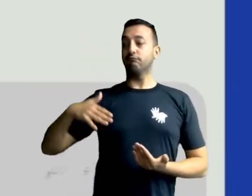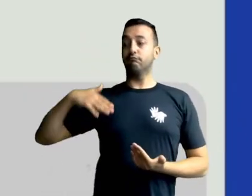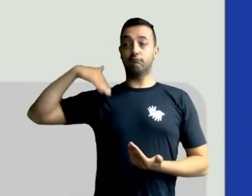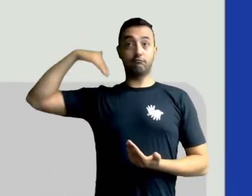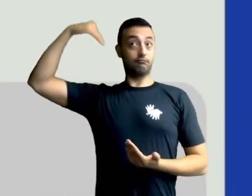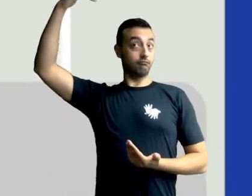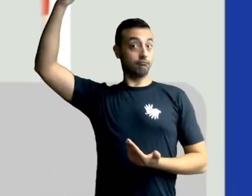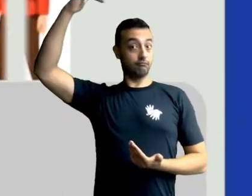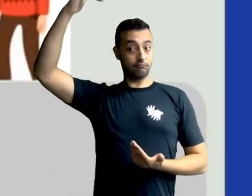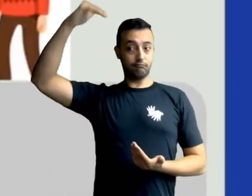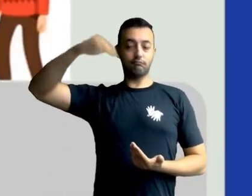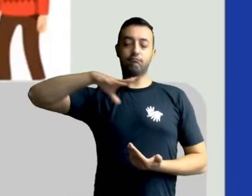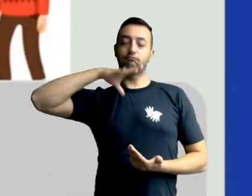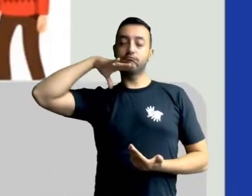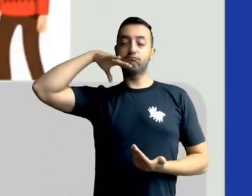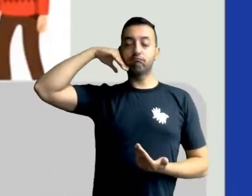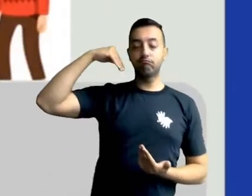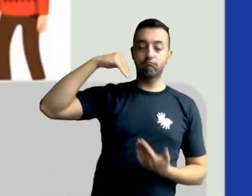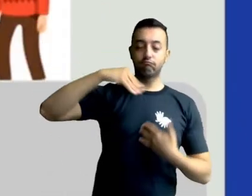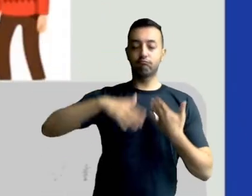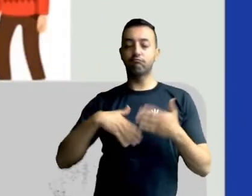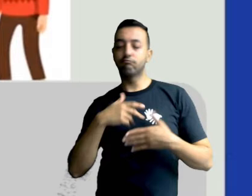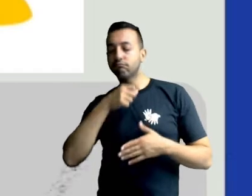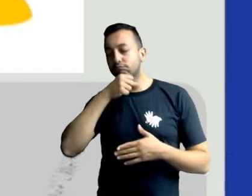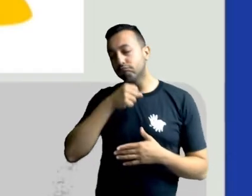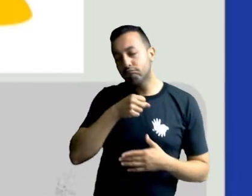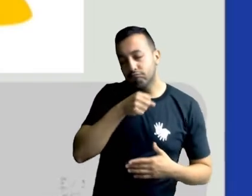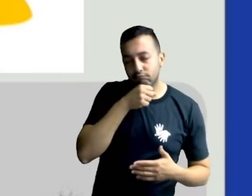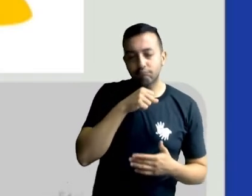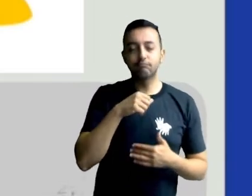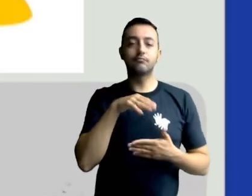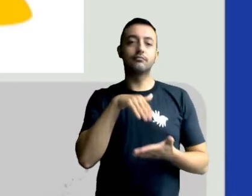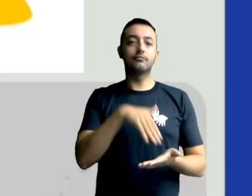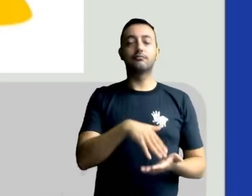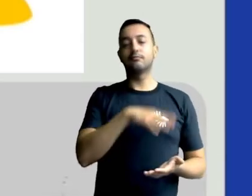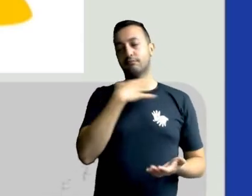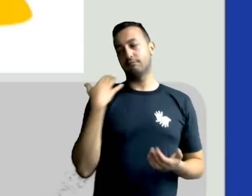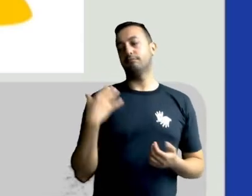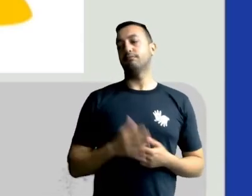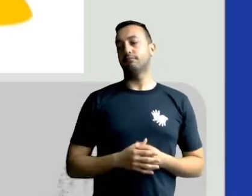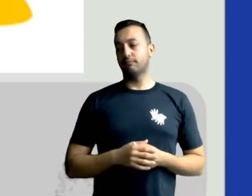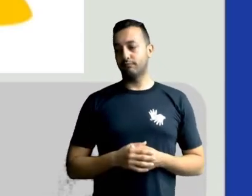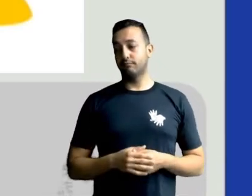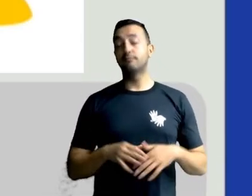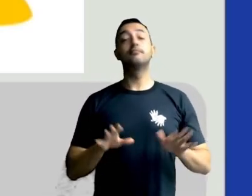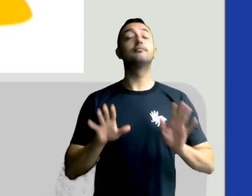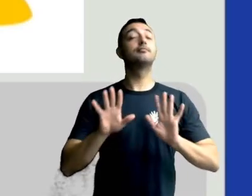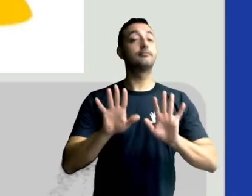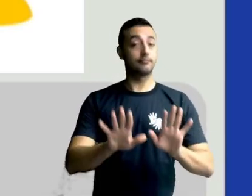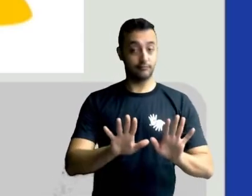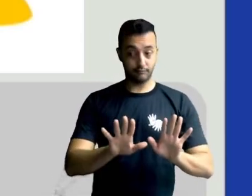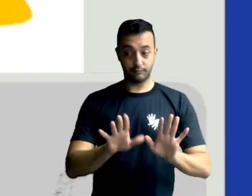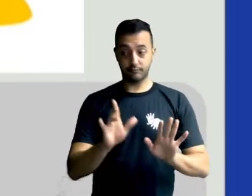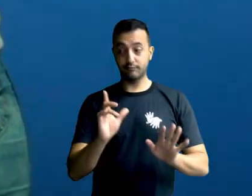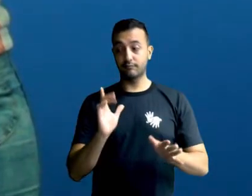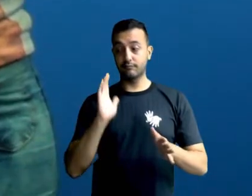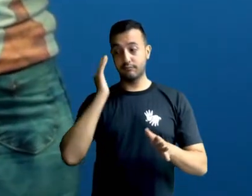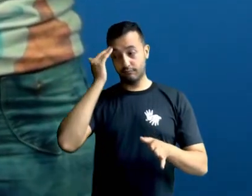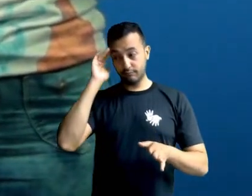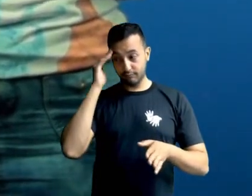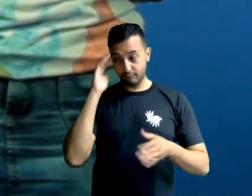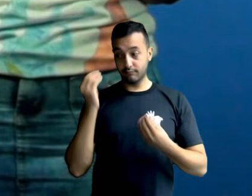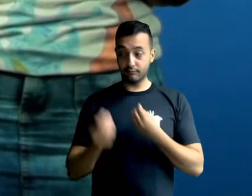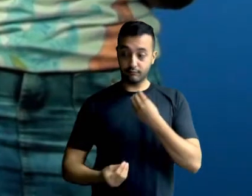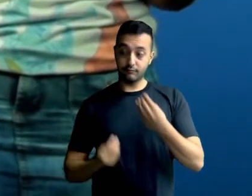um adulto, aí depois vai envelhecer e por último vai morrer, tá? Agora, pessoal, nós